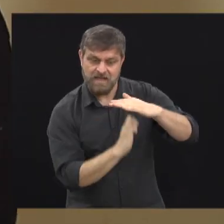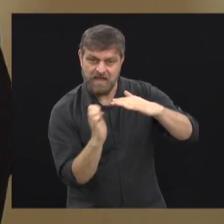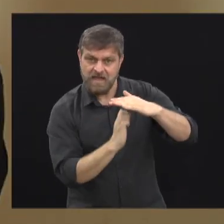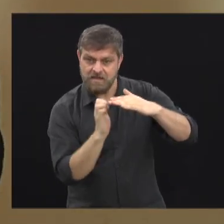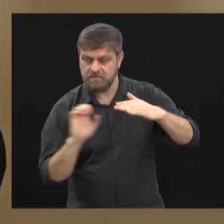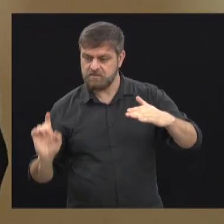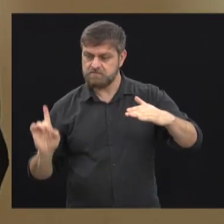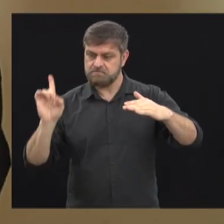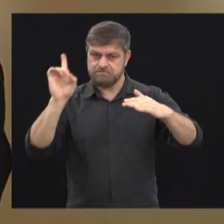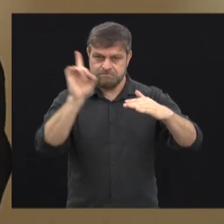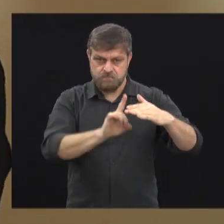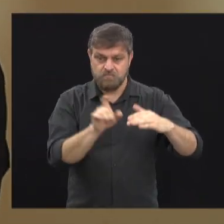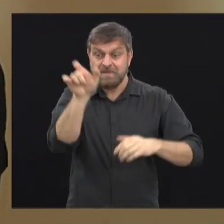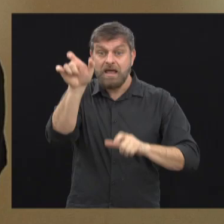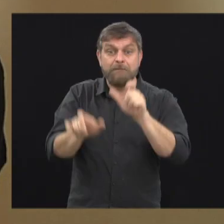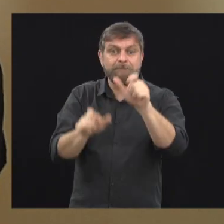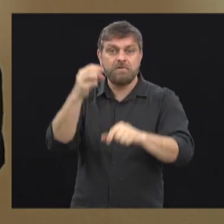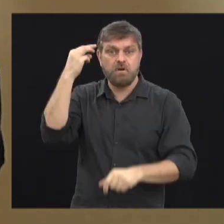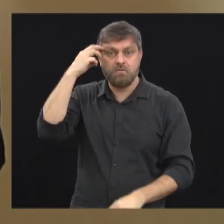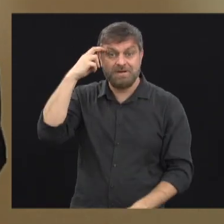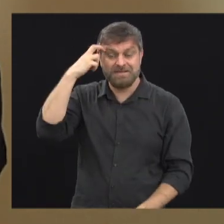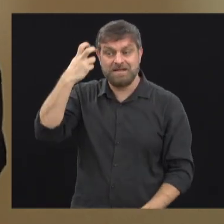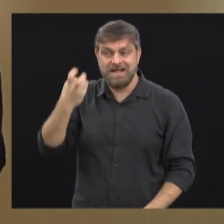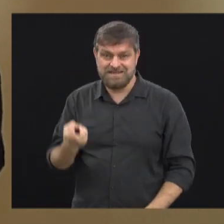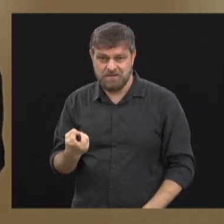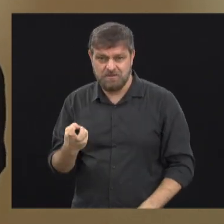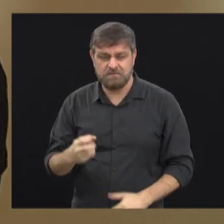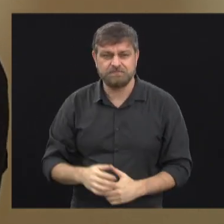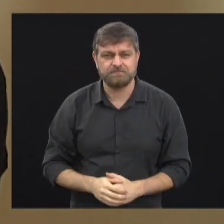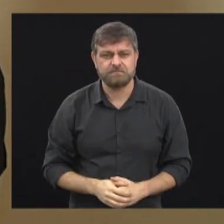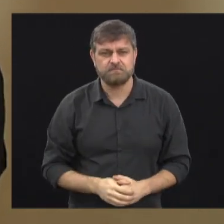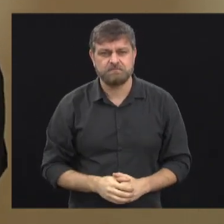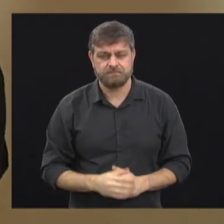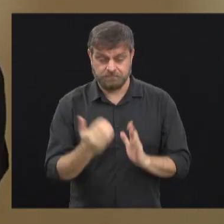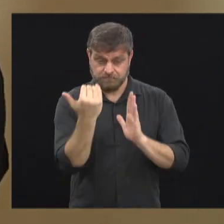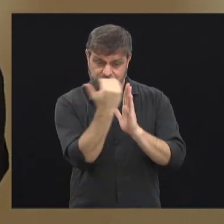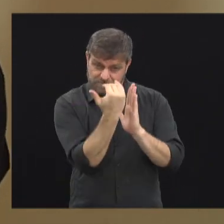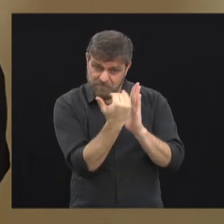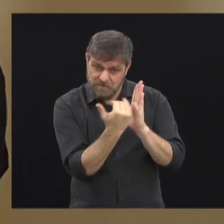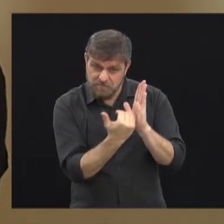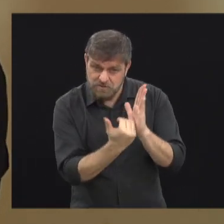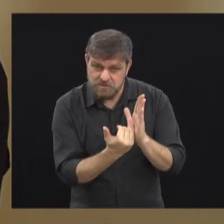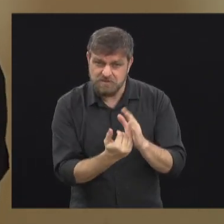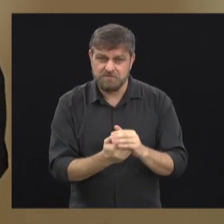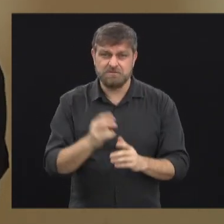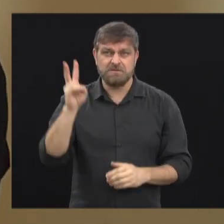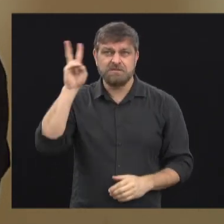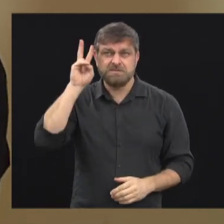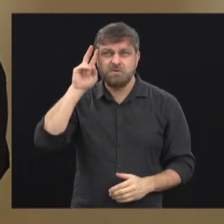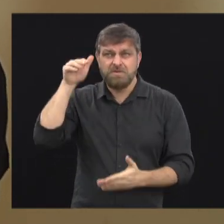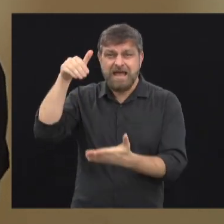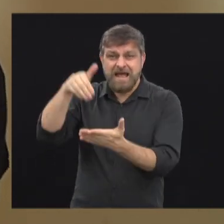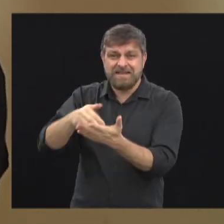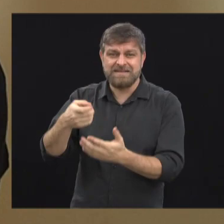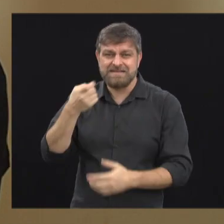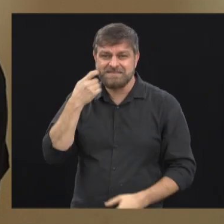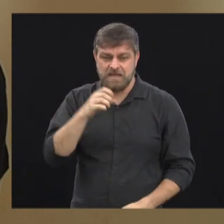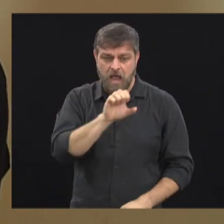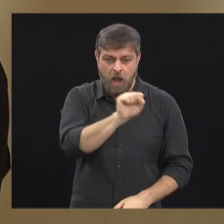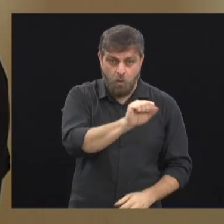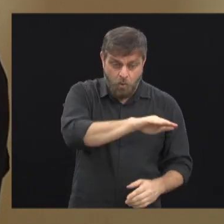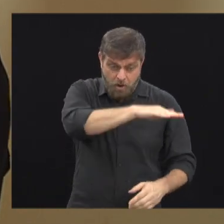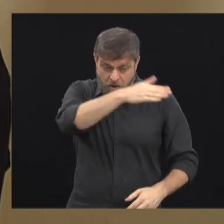para a pessoa com deficiência intelectual. É um projeto onde eles passam segunda a sexta, das 8